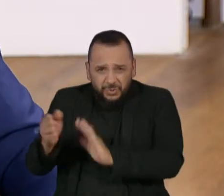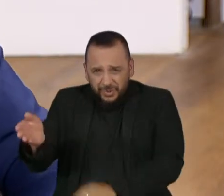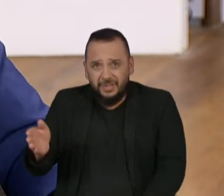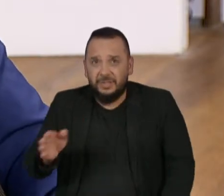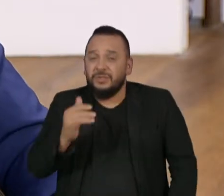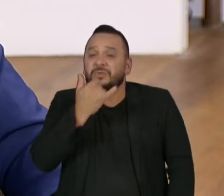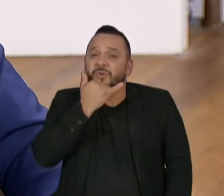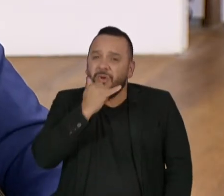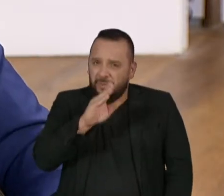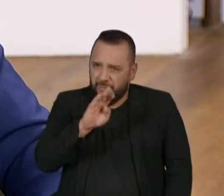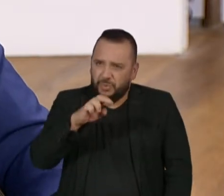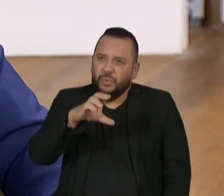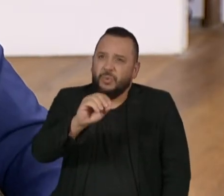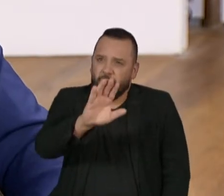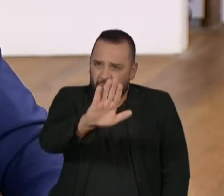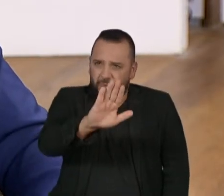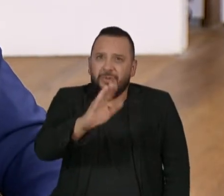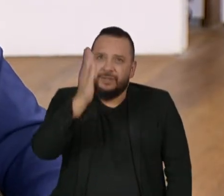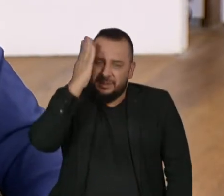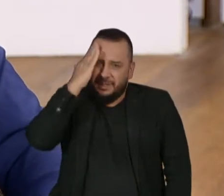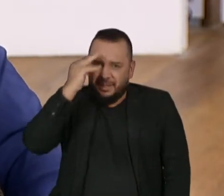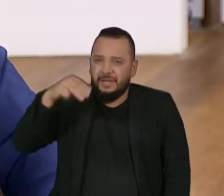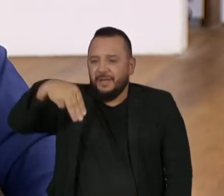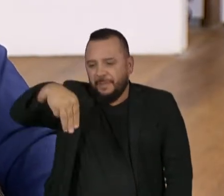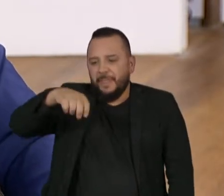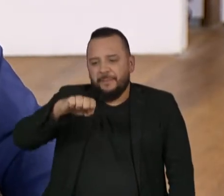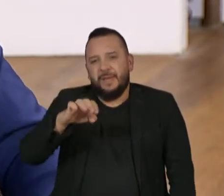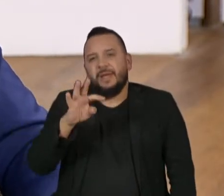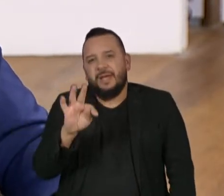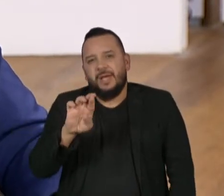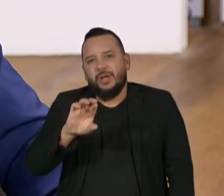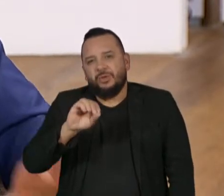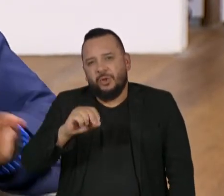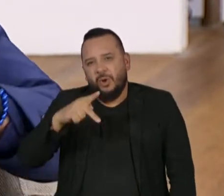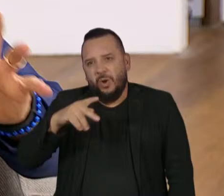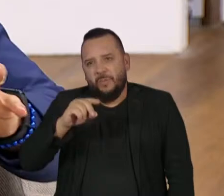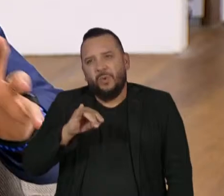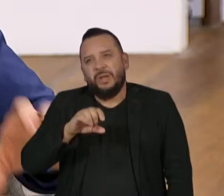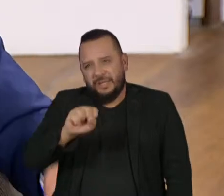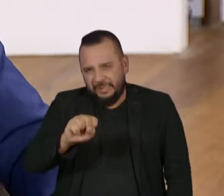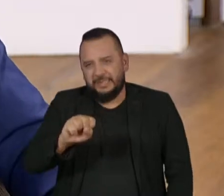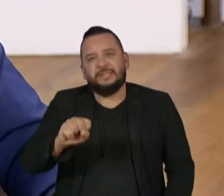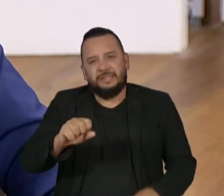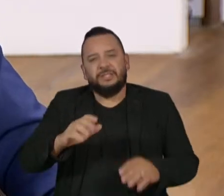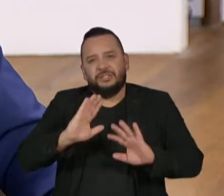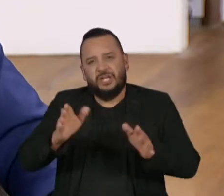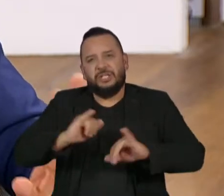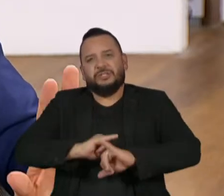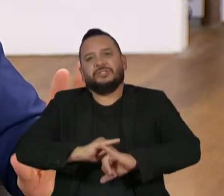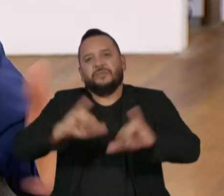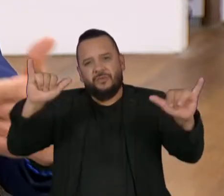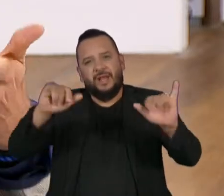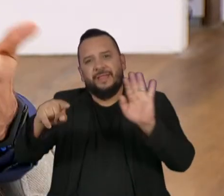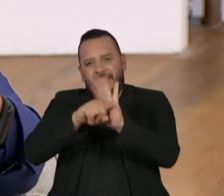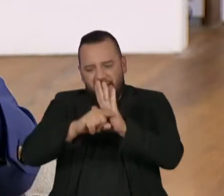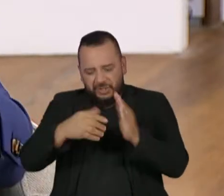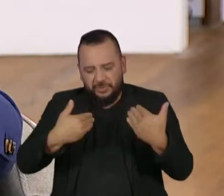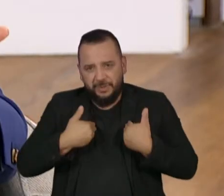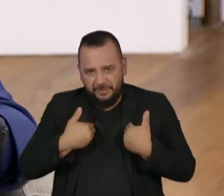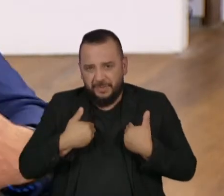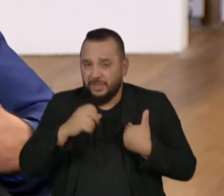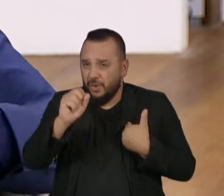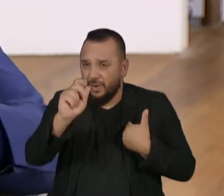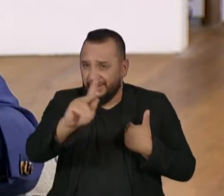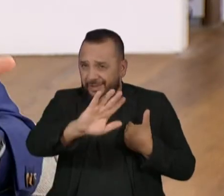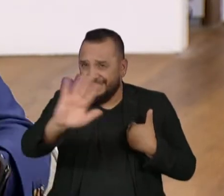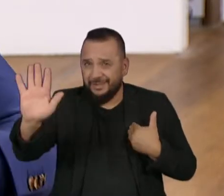Bruno? O Metrópolis gosta de pôr uma pressãozinha ali e vincular tudo que é negativo para cima de mim, mas é uma opinião